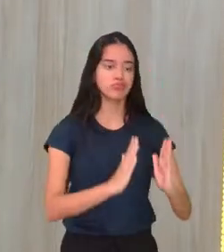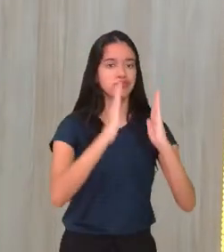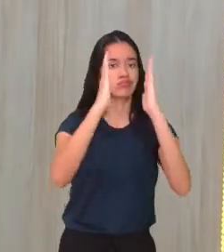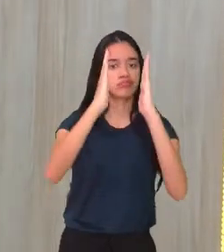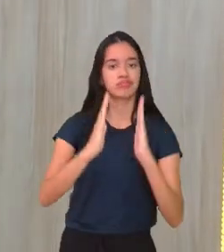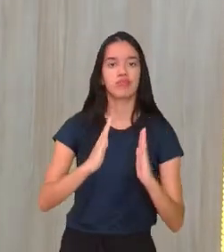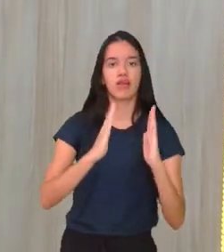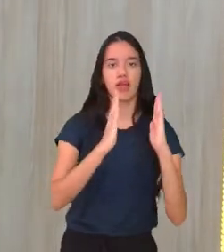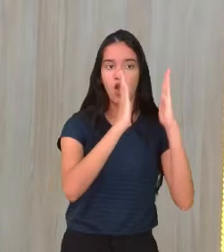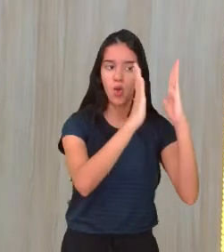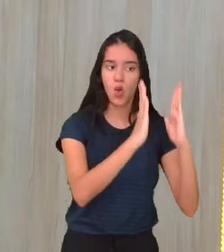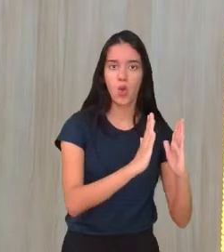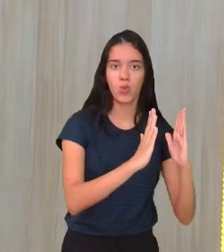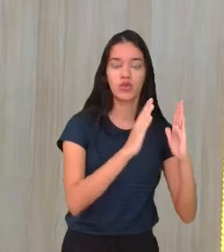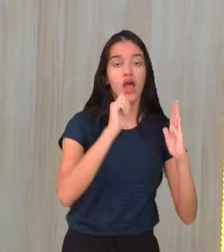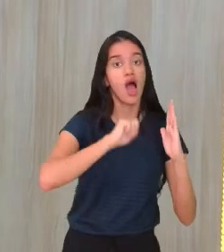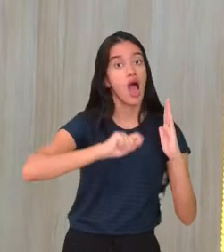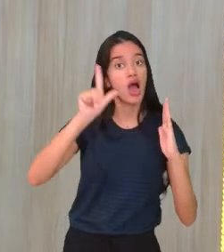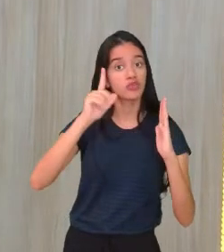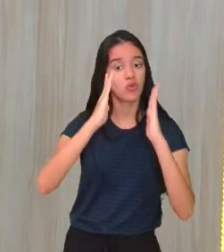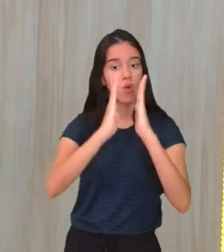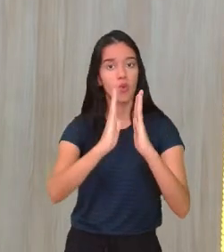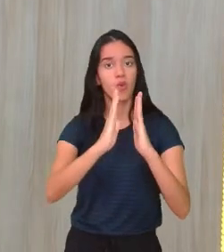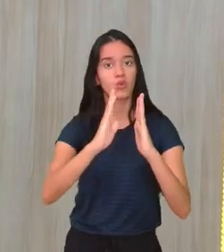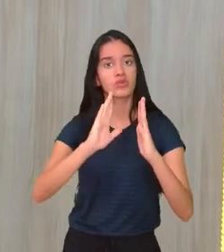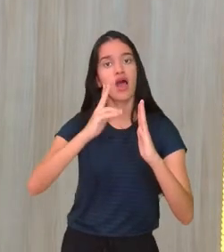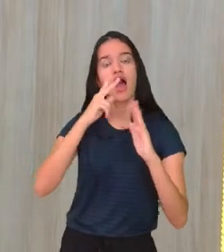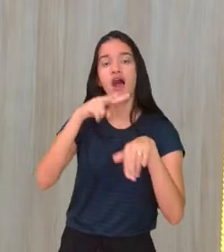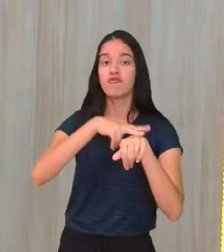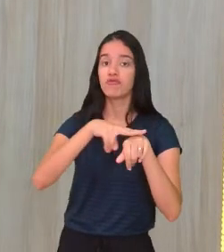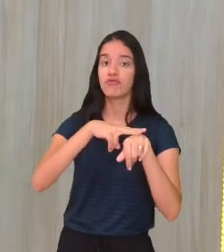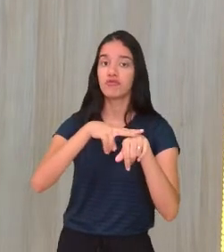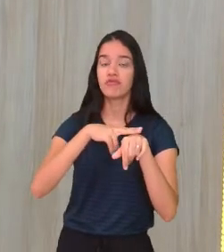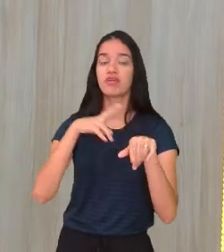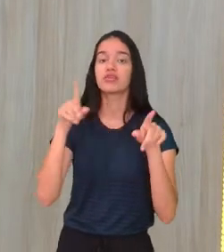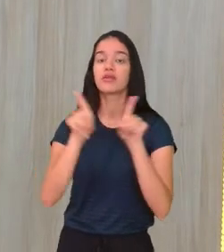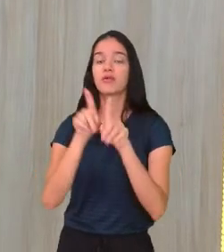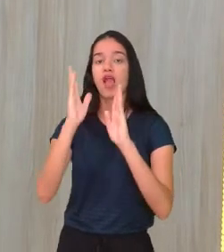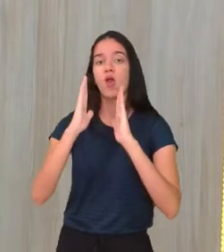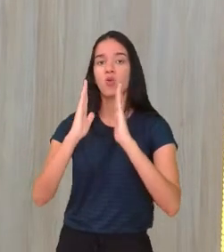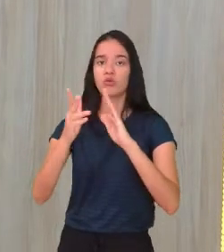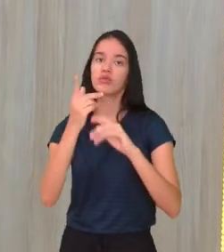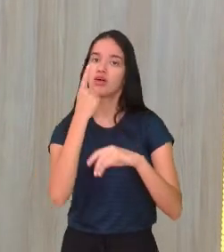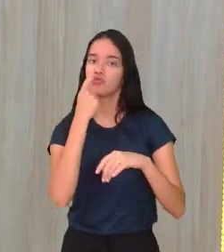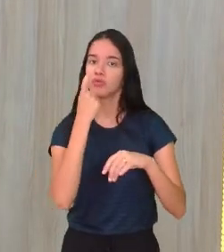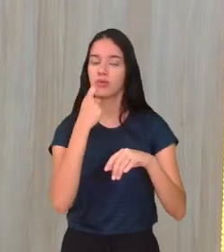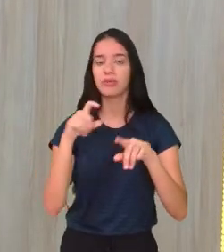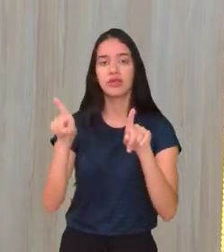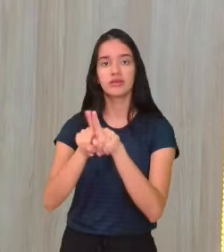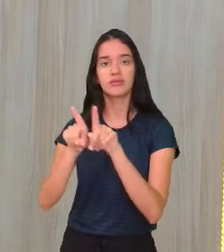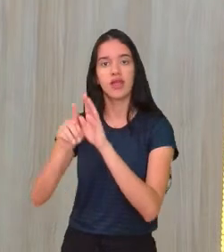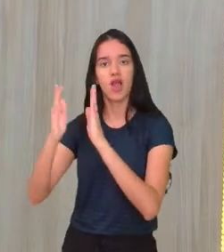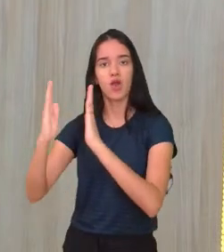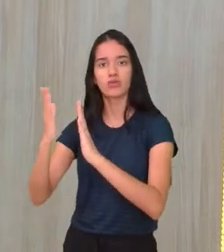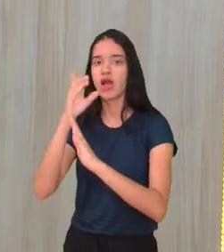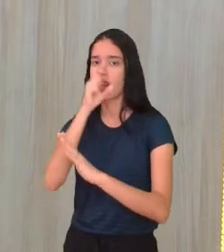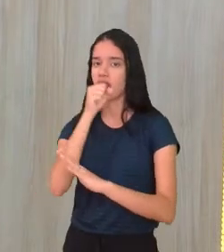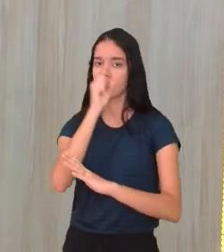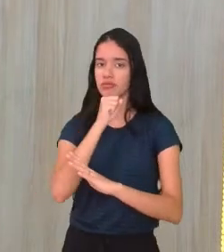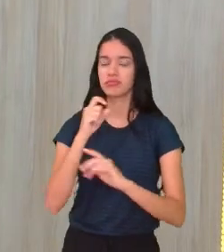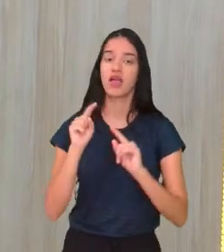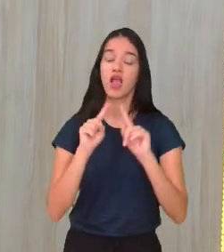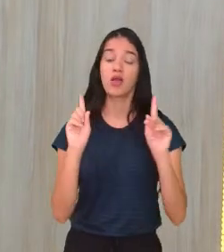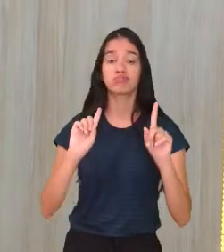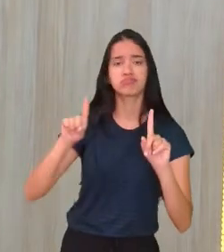coluna azul, a coluna verde, a coluna vermelha e a coluna laranja. Bastava